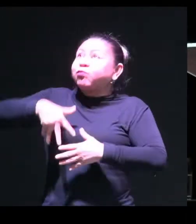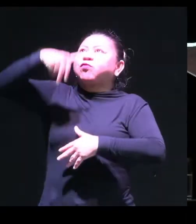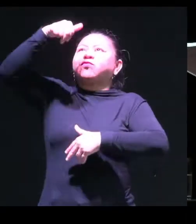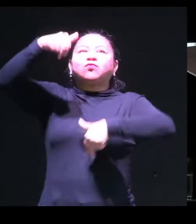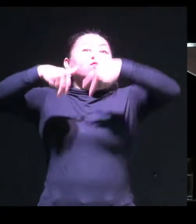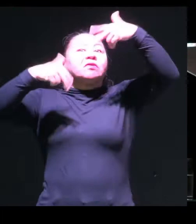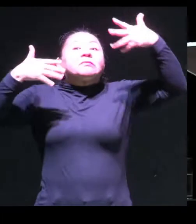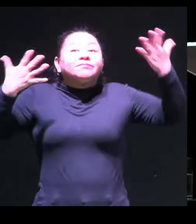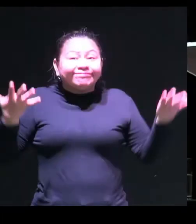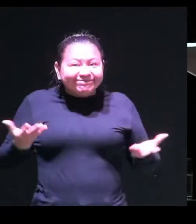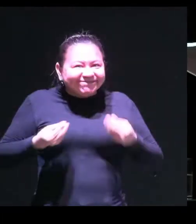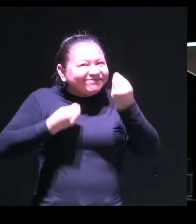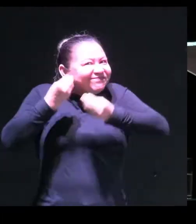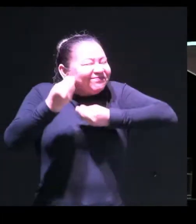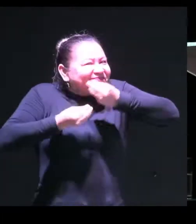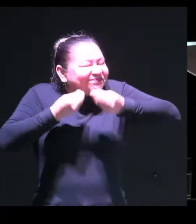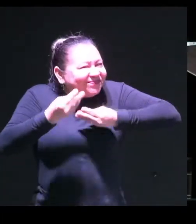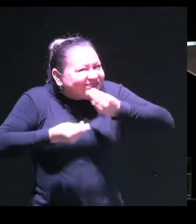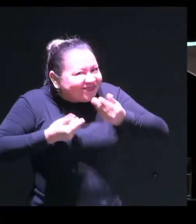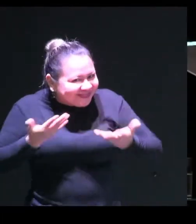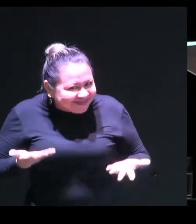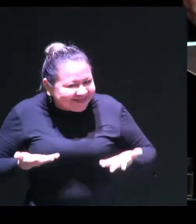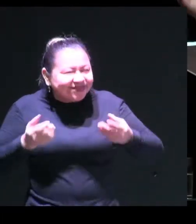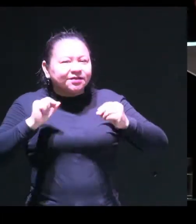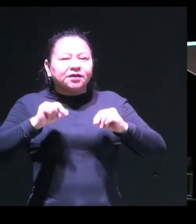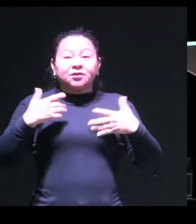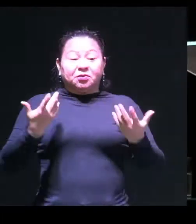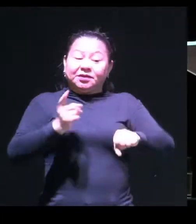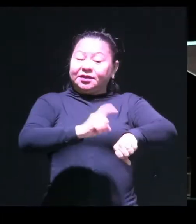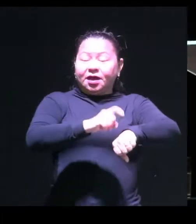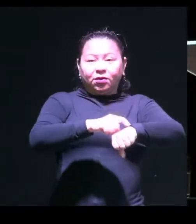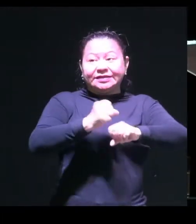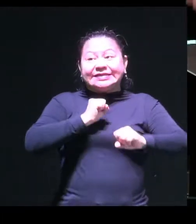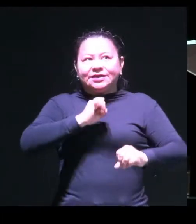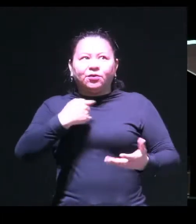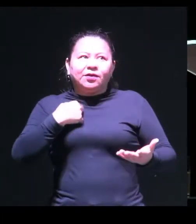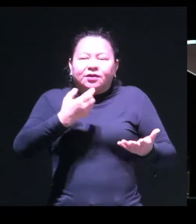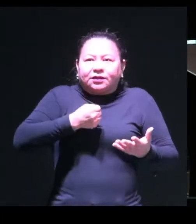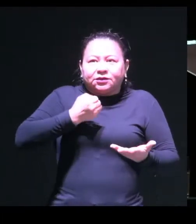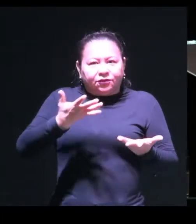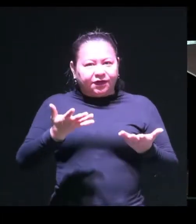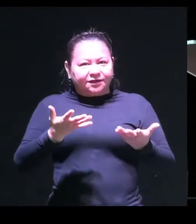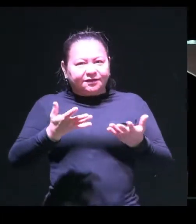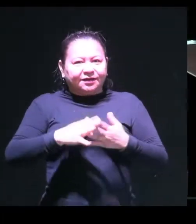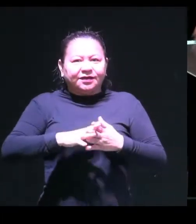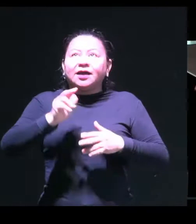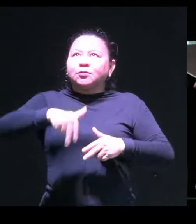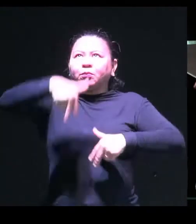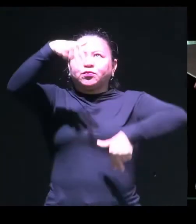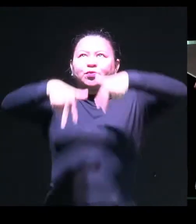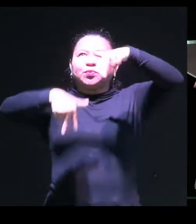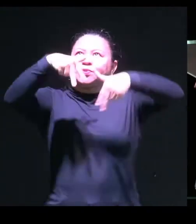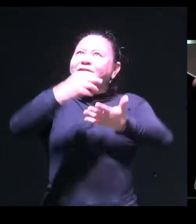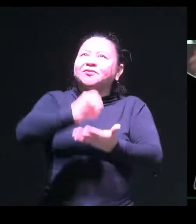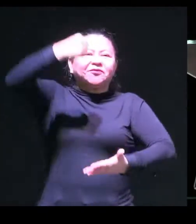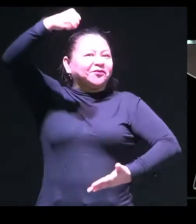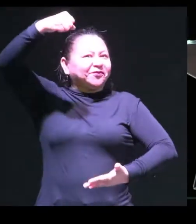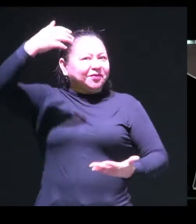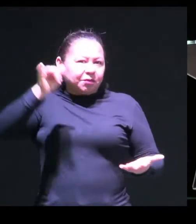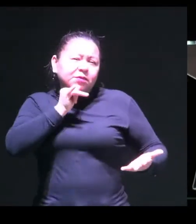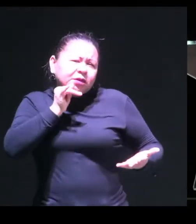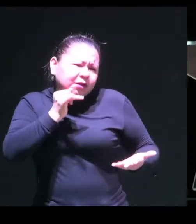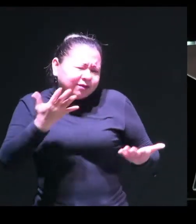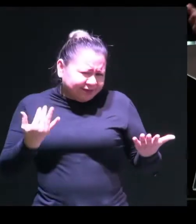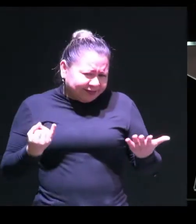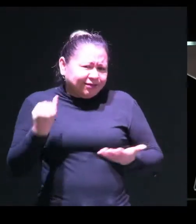vão poder registrar em vídeos e tal. Na hora, se eu tivesse uma câmera, ia cair da minha mão, porque a gente vai ser arrebatado, né? Então é